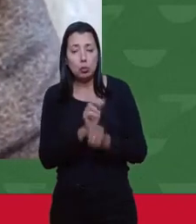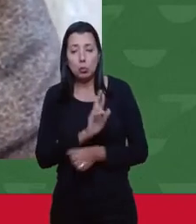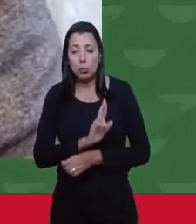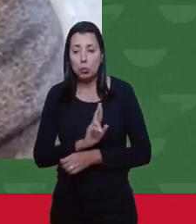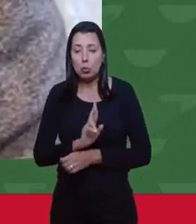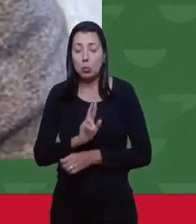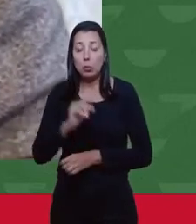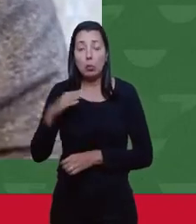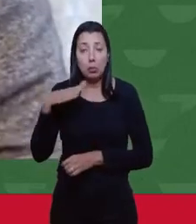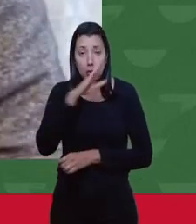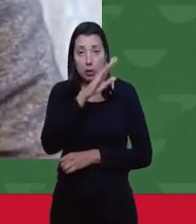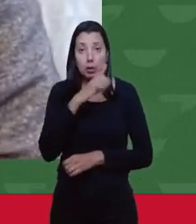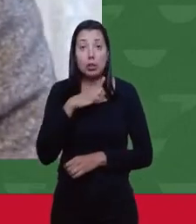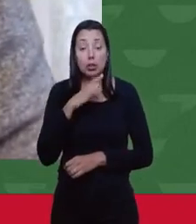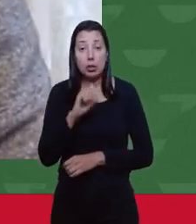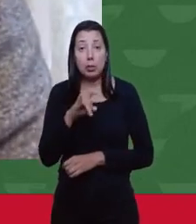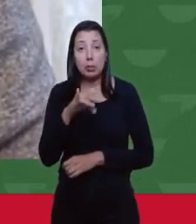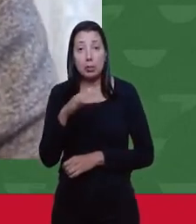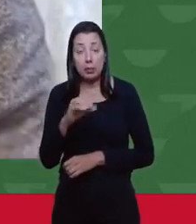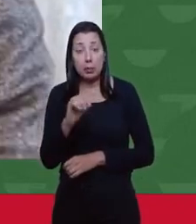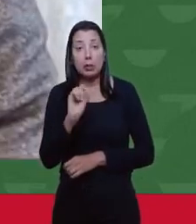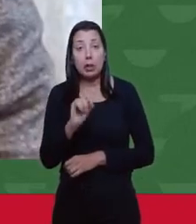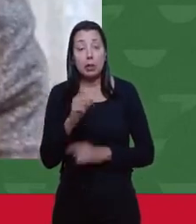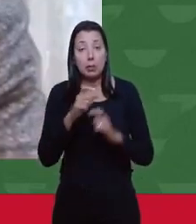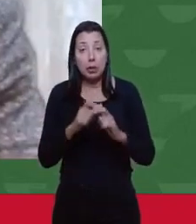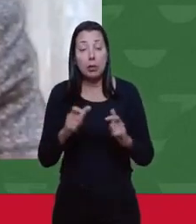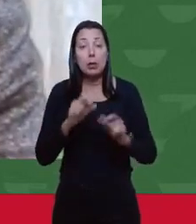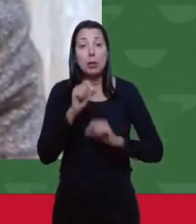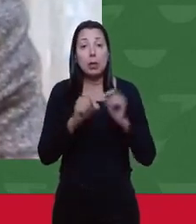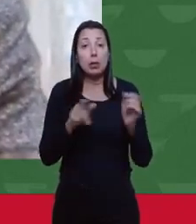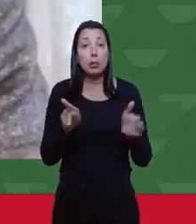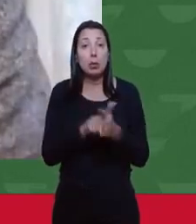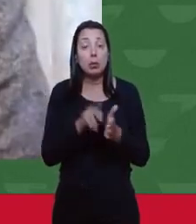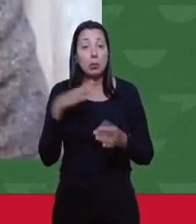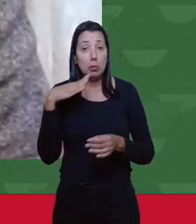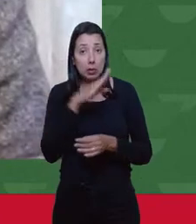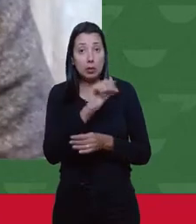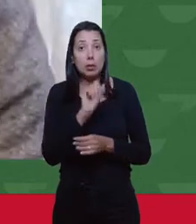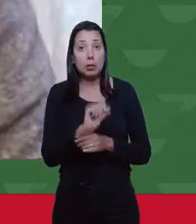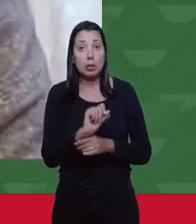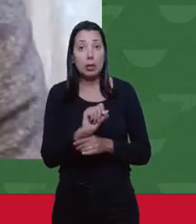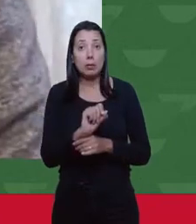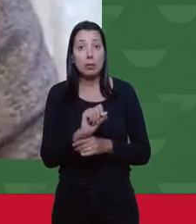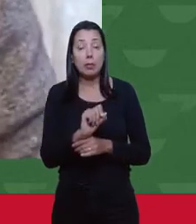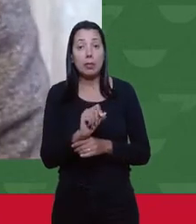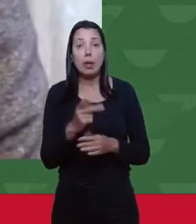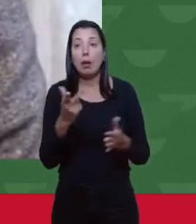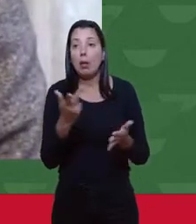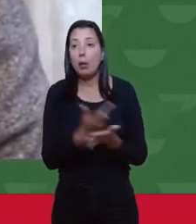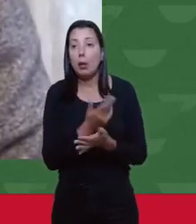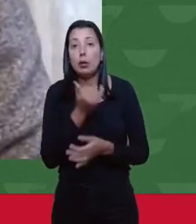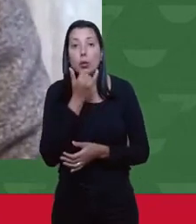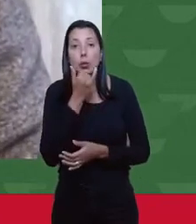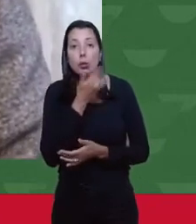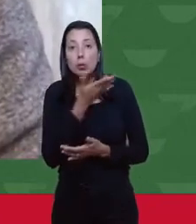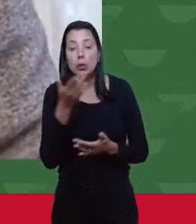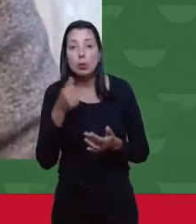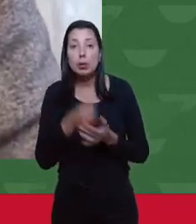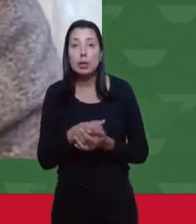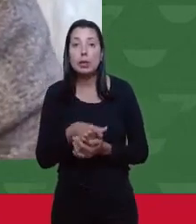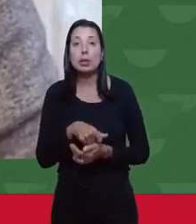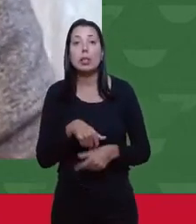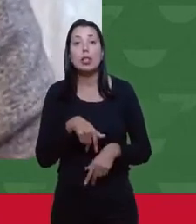Marco Feliciano ainda tinha um verniz maior do que Bolsonaro, que é um quadrúpede, né? Com perdão a todos os